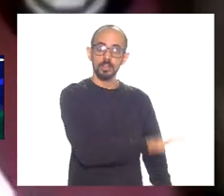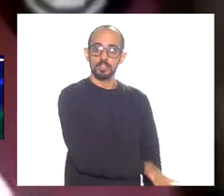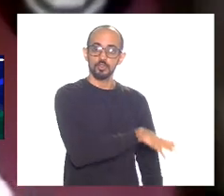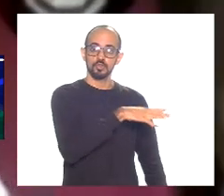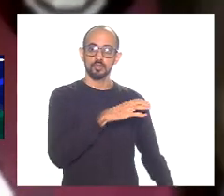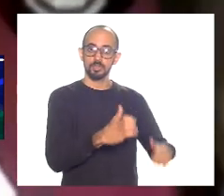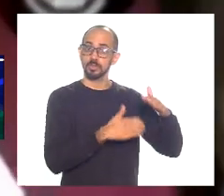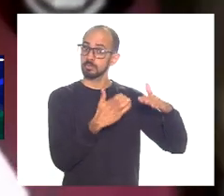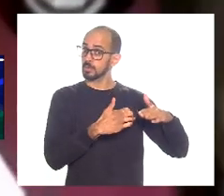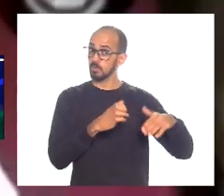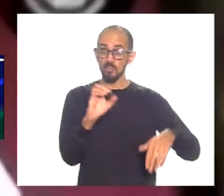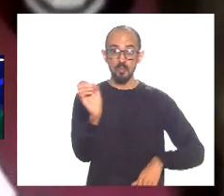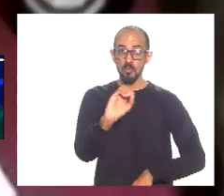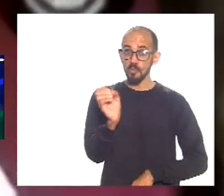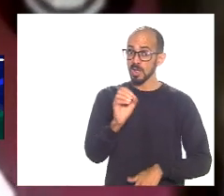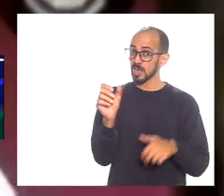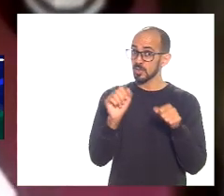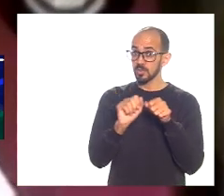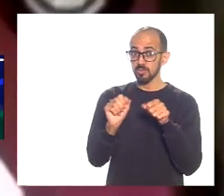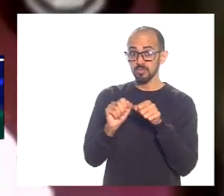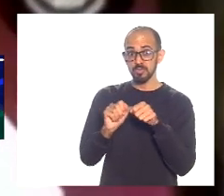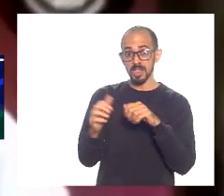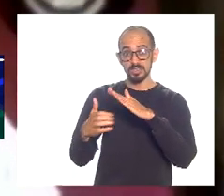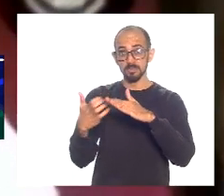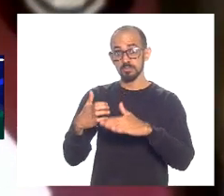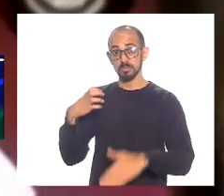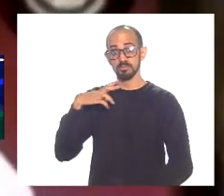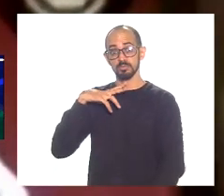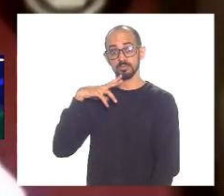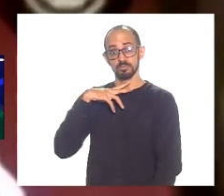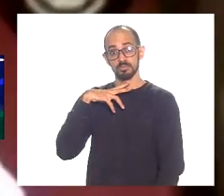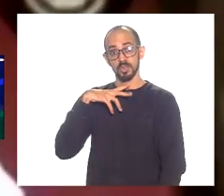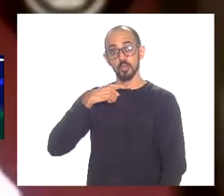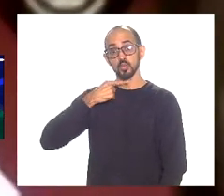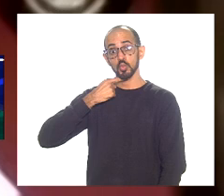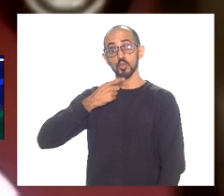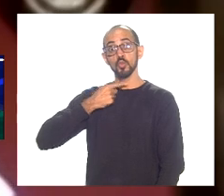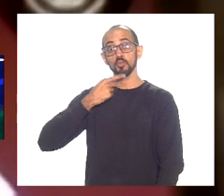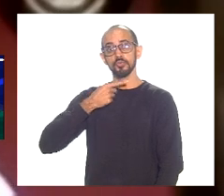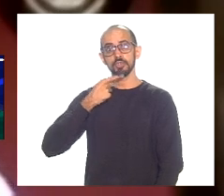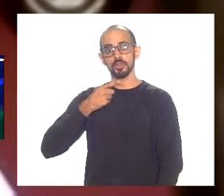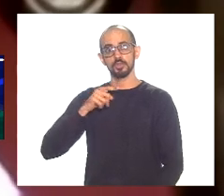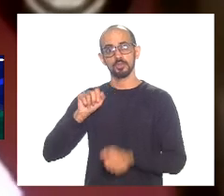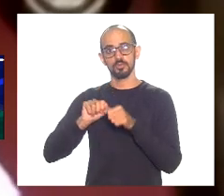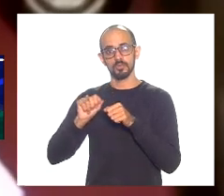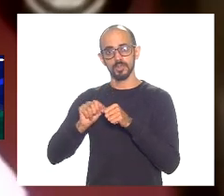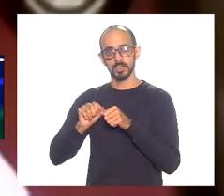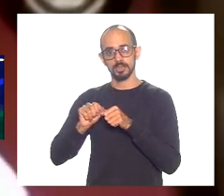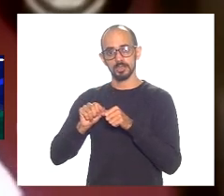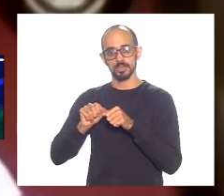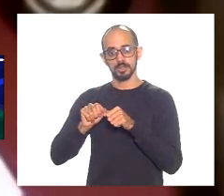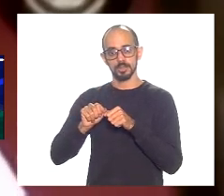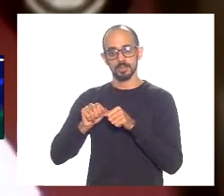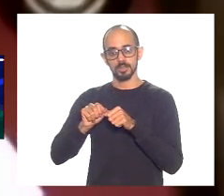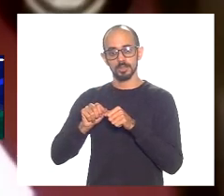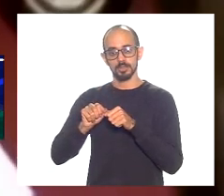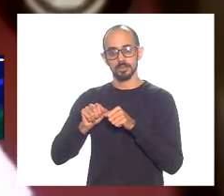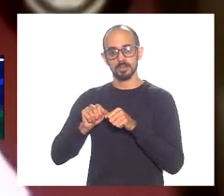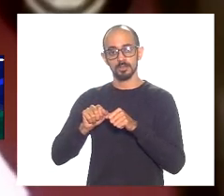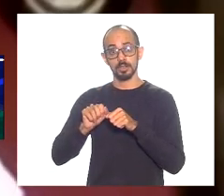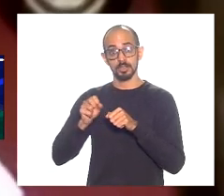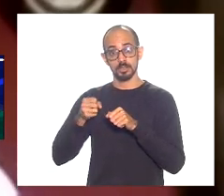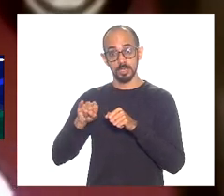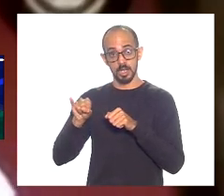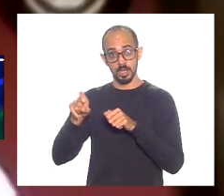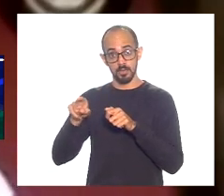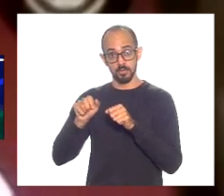Ninguém faz isso na iniciativa privada. Duvido que alguém faça isso. Se fizer isso, o cara que